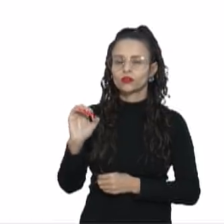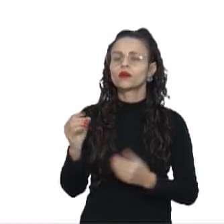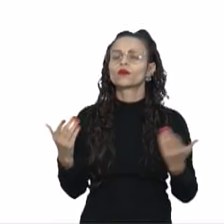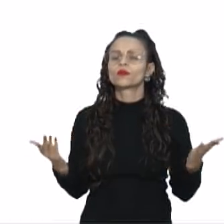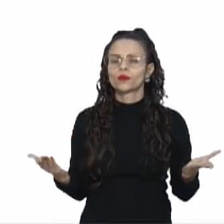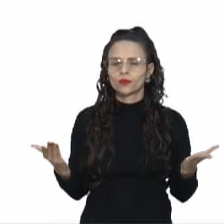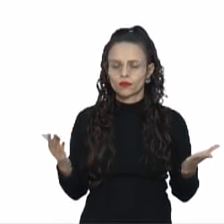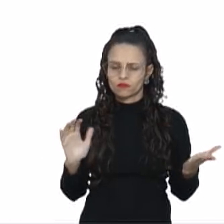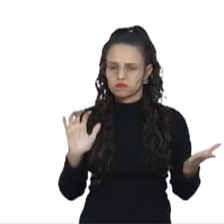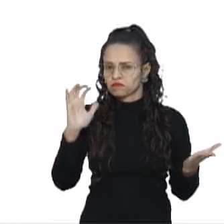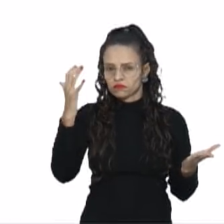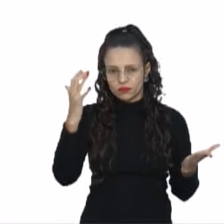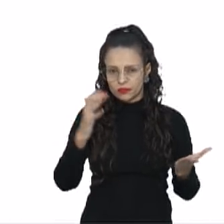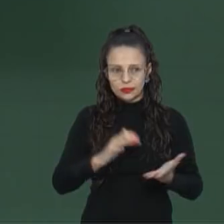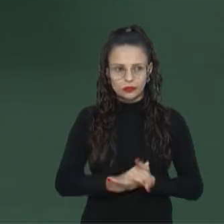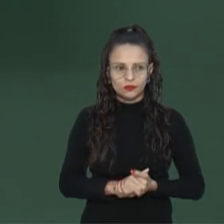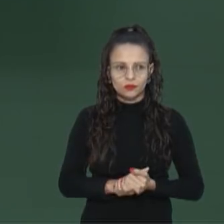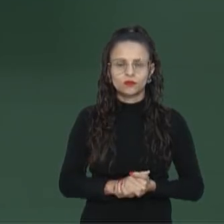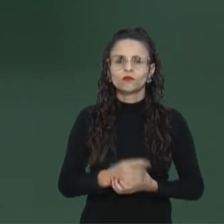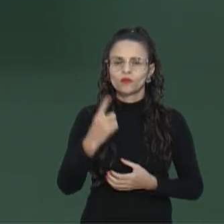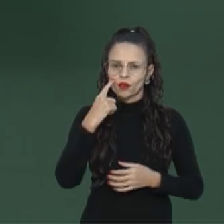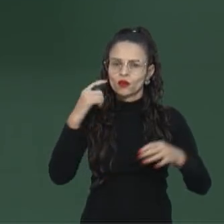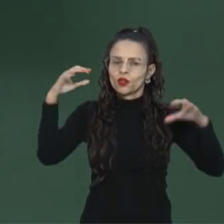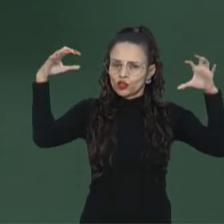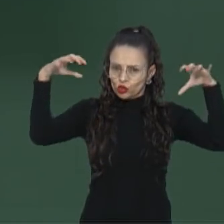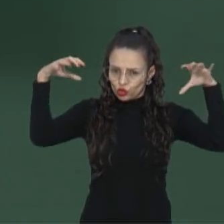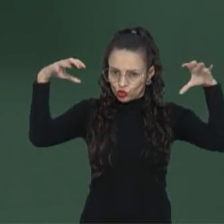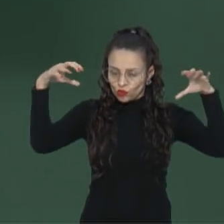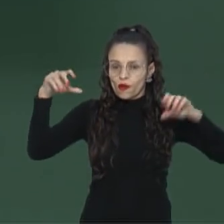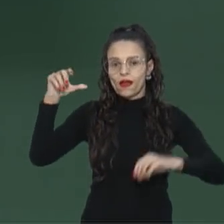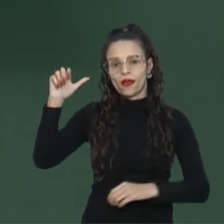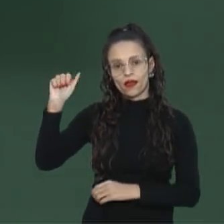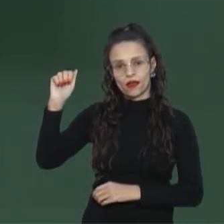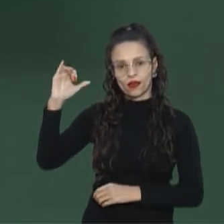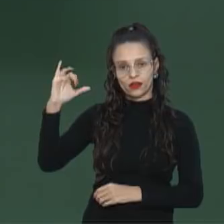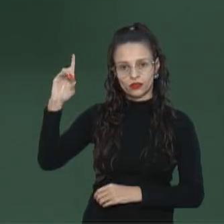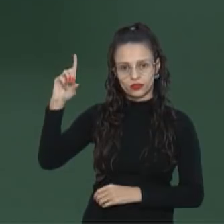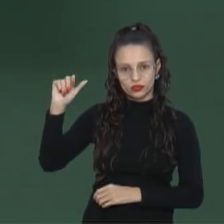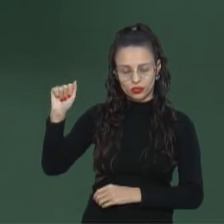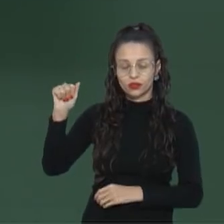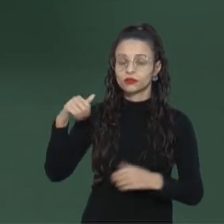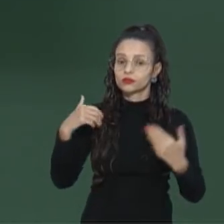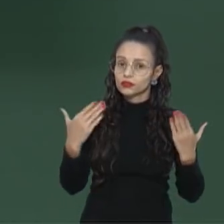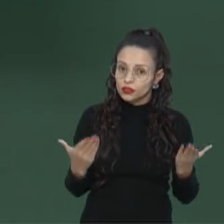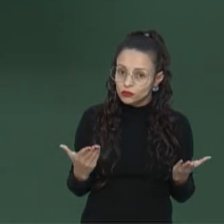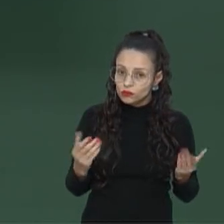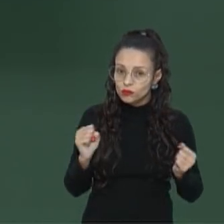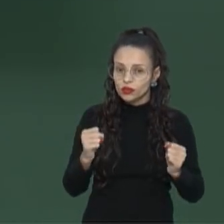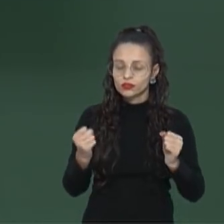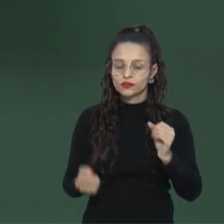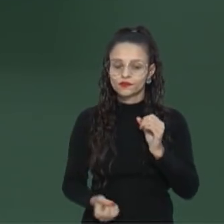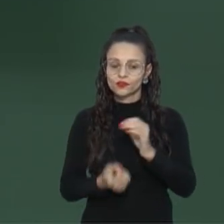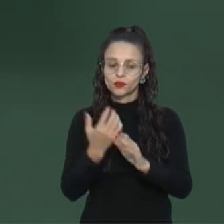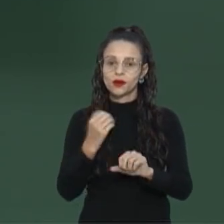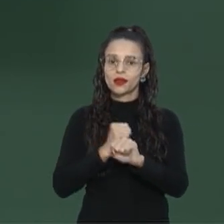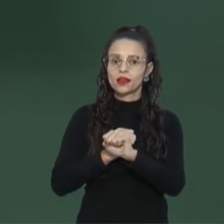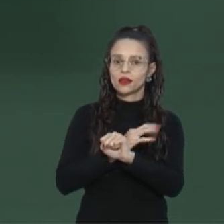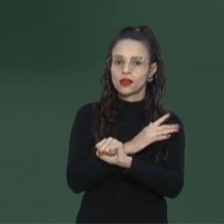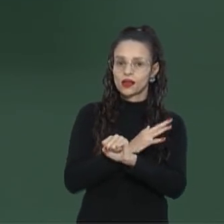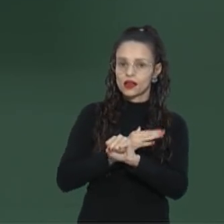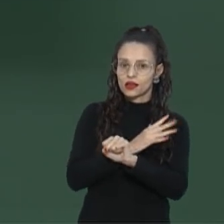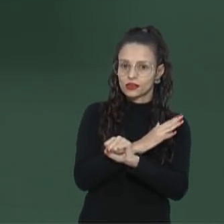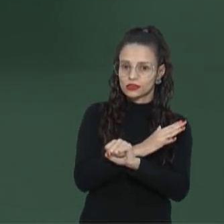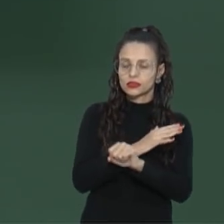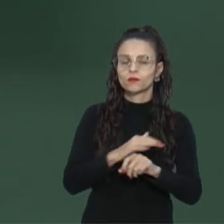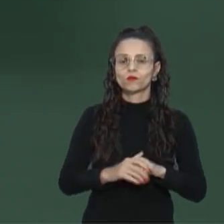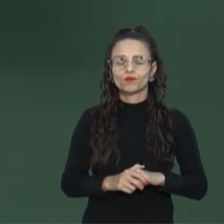pode acontecer? Já vimos a chuva ácida, correto? Então, água e um óxido podem formar um ácido. Já vimos o ciclo da